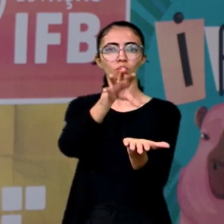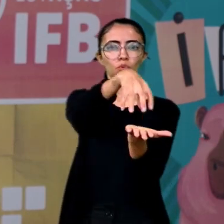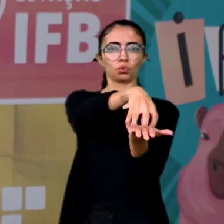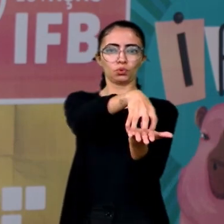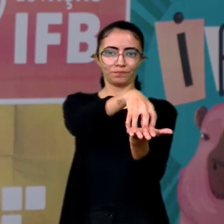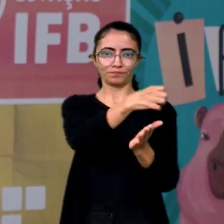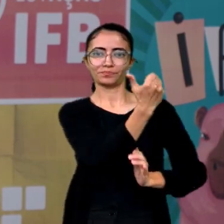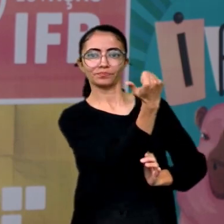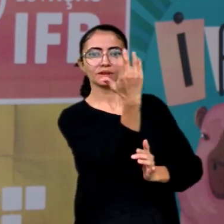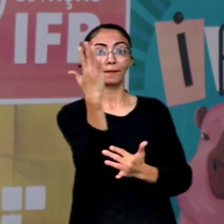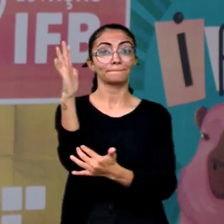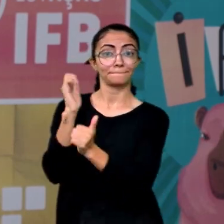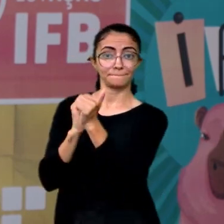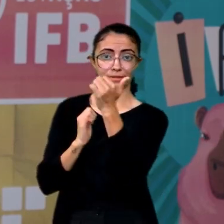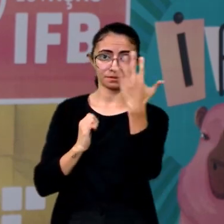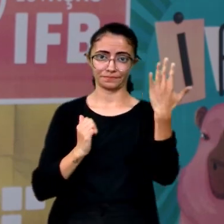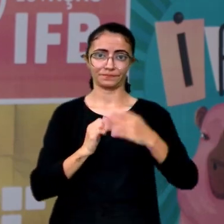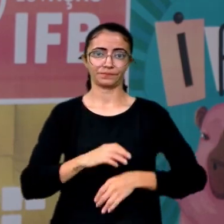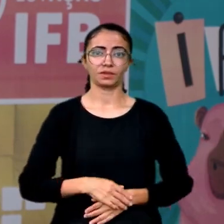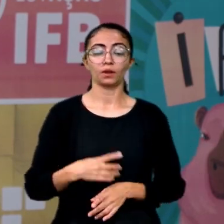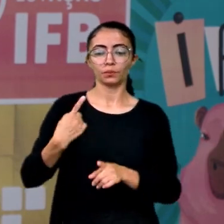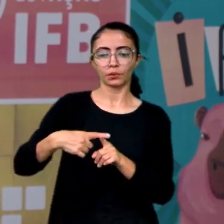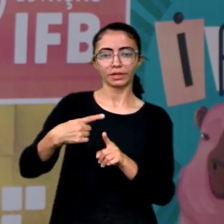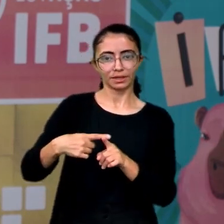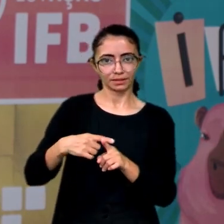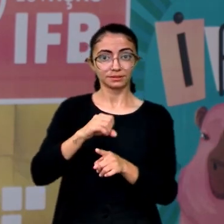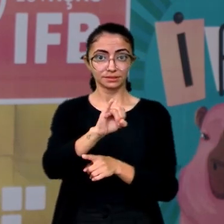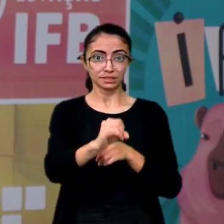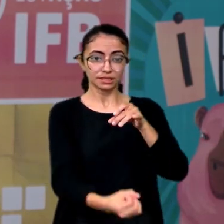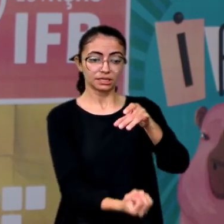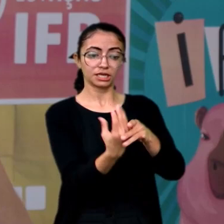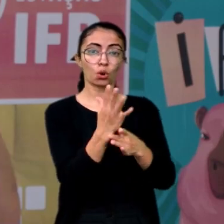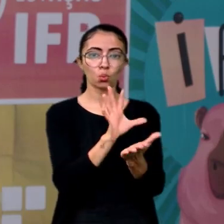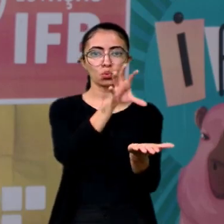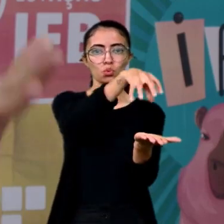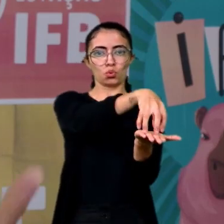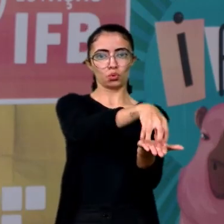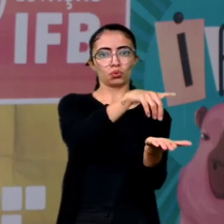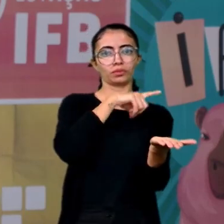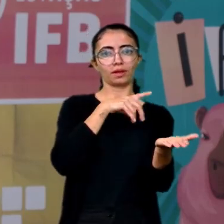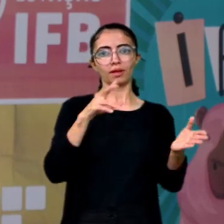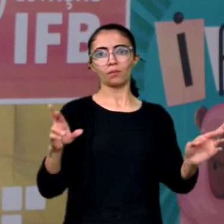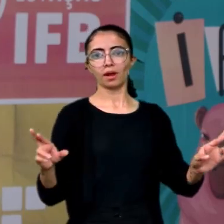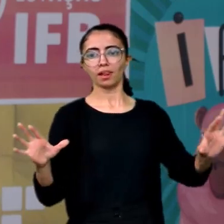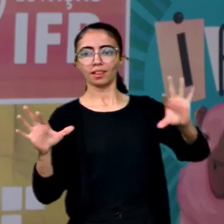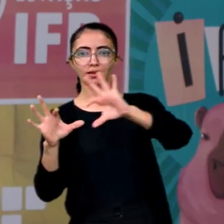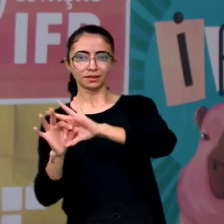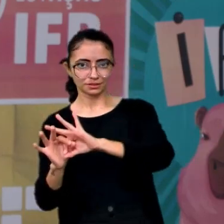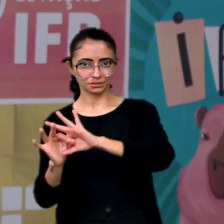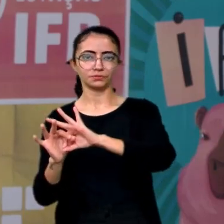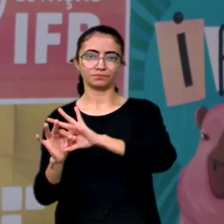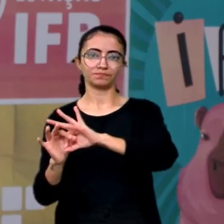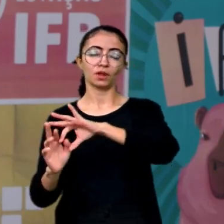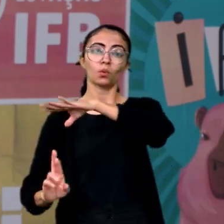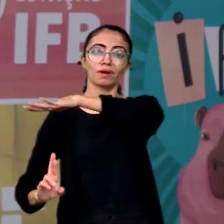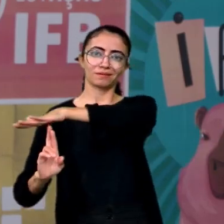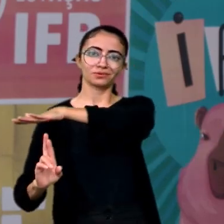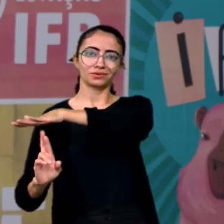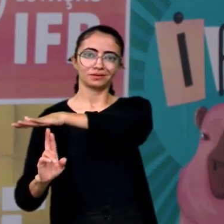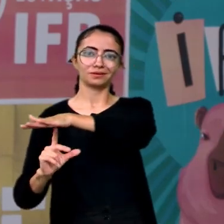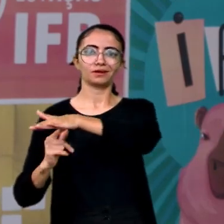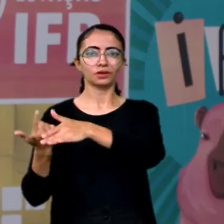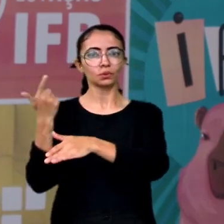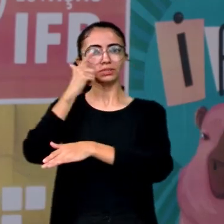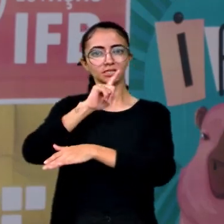núcleo, a gente tem uma ligação direta com a reitoria e a gente tem uma política ambiental que tem que ser seguida por todos